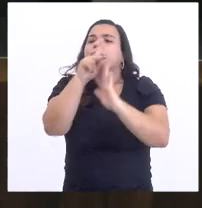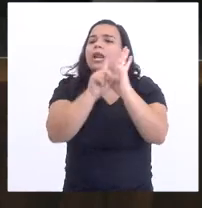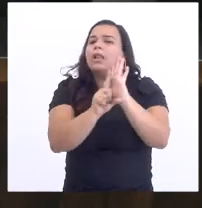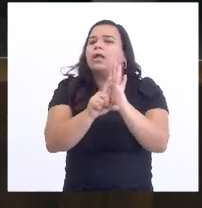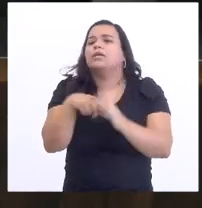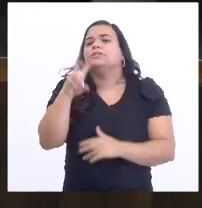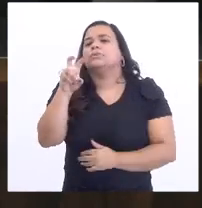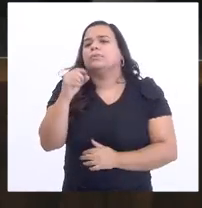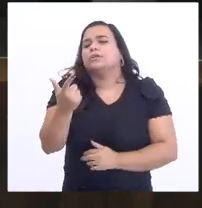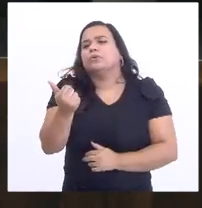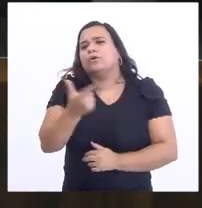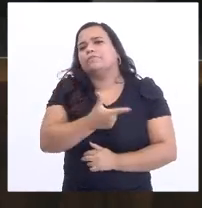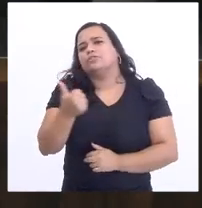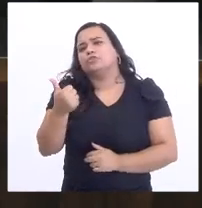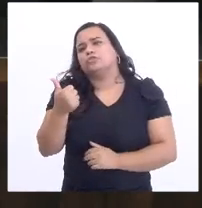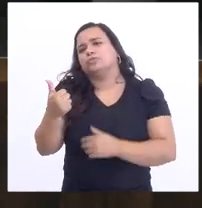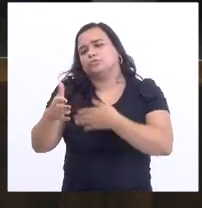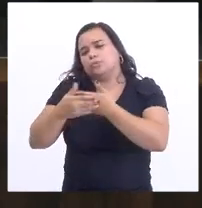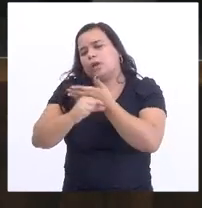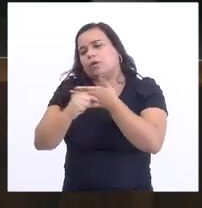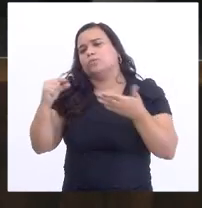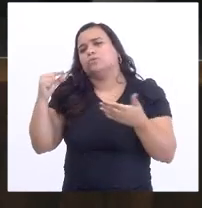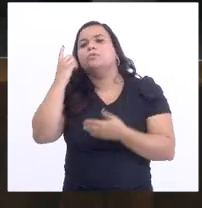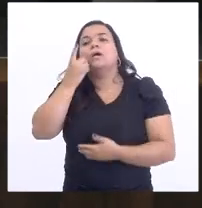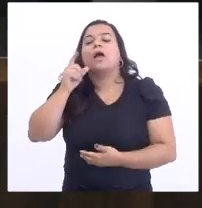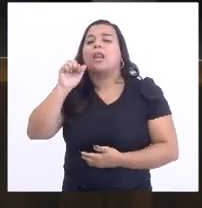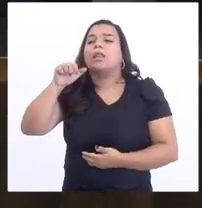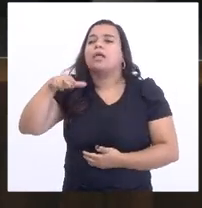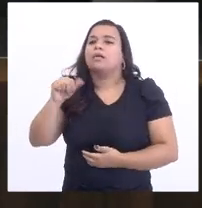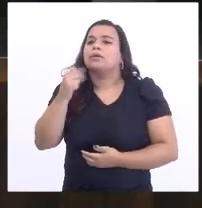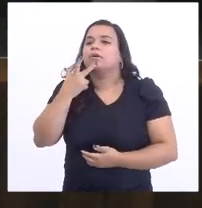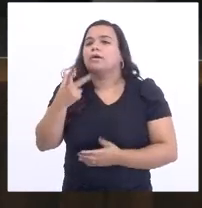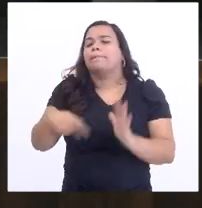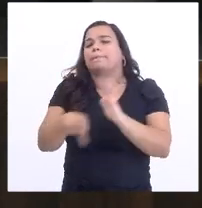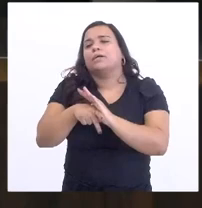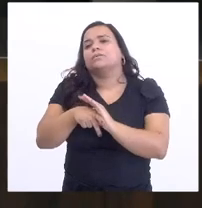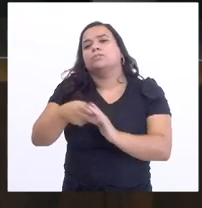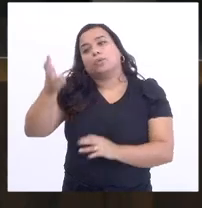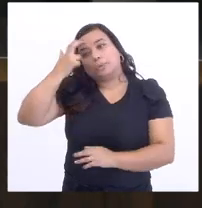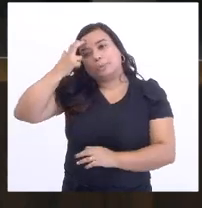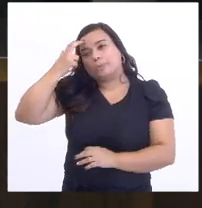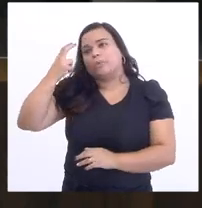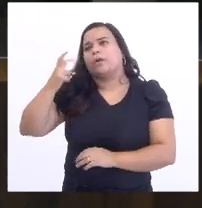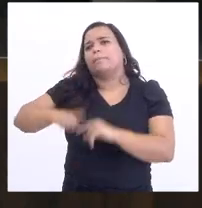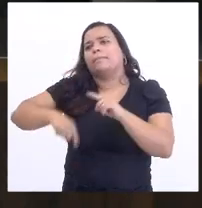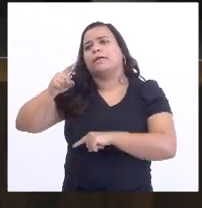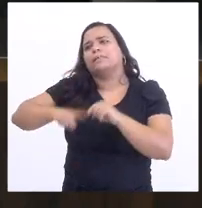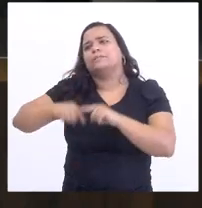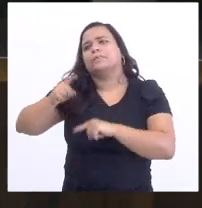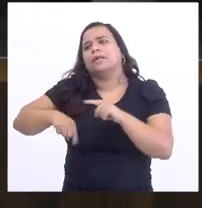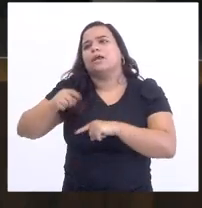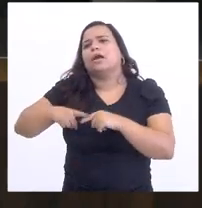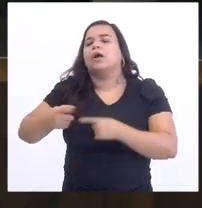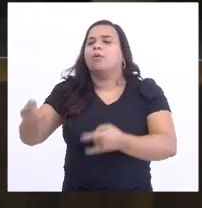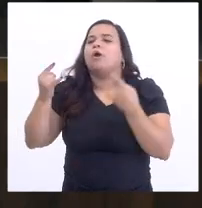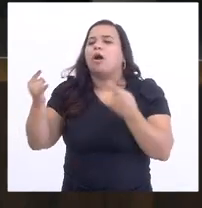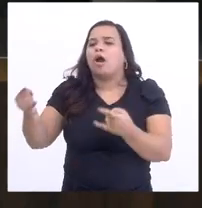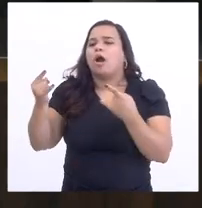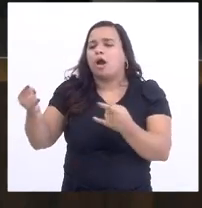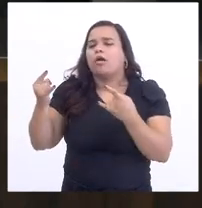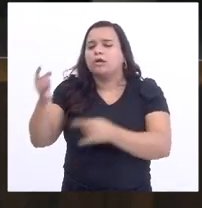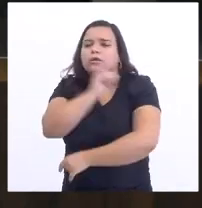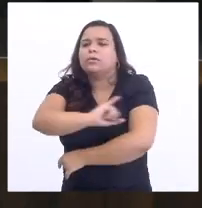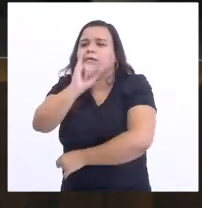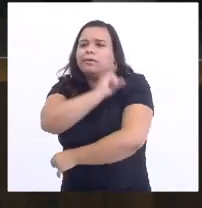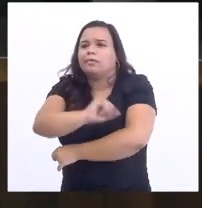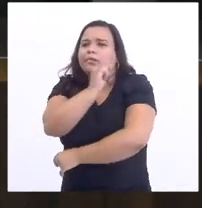5012, de 21, de autoria da deputada Alana Passos, que declara patrimônio cultural e material do Estado do Rio de Janeiro, Festival Musical Rock em Rio. Em discussão.